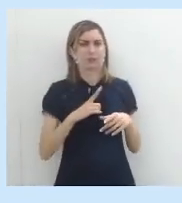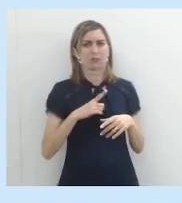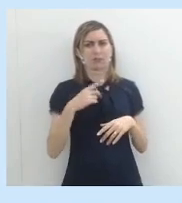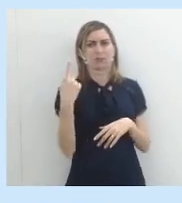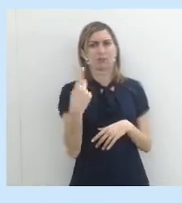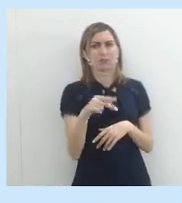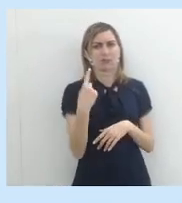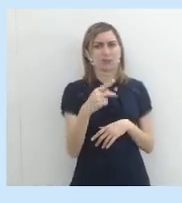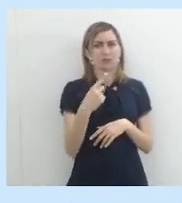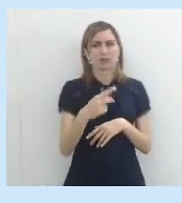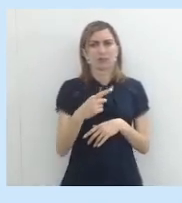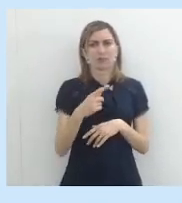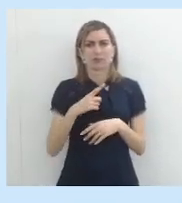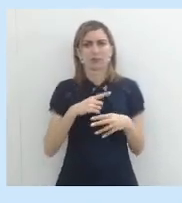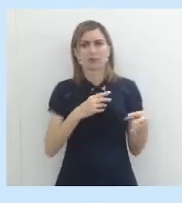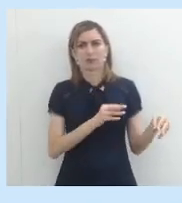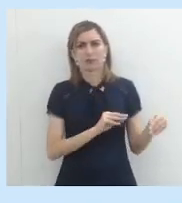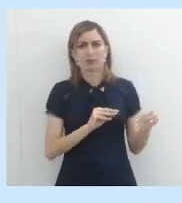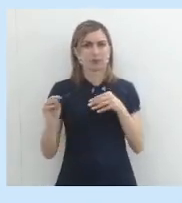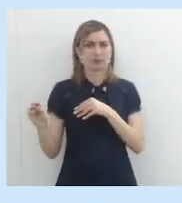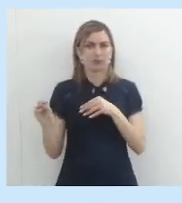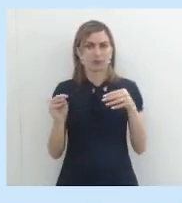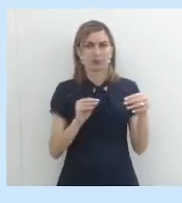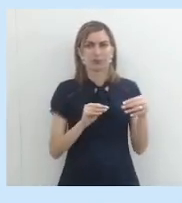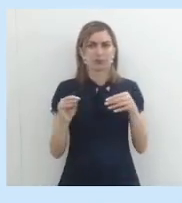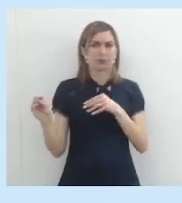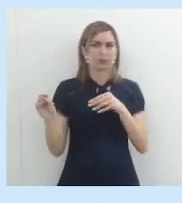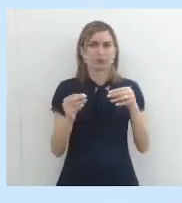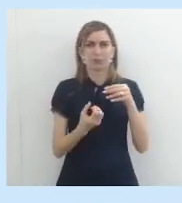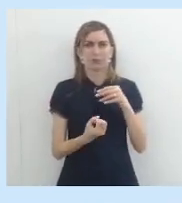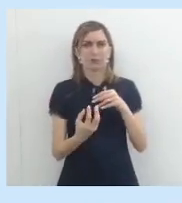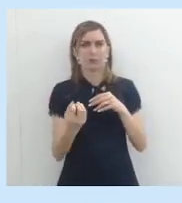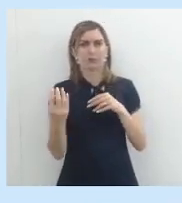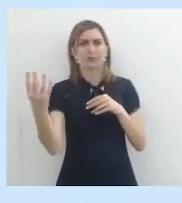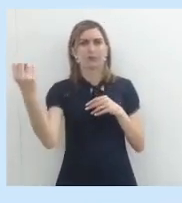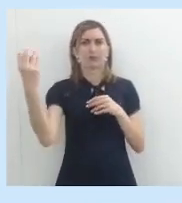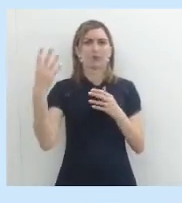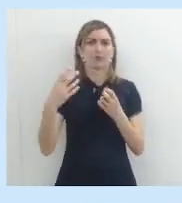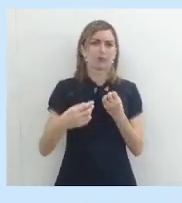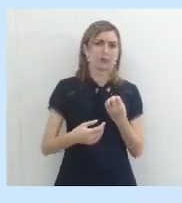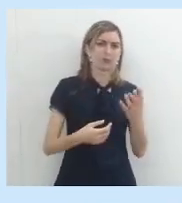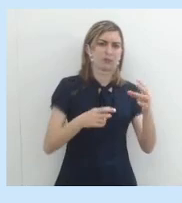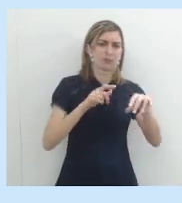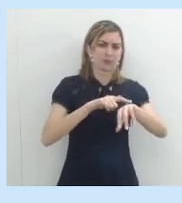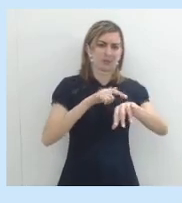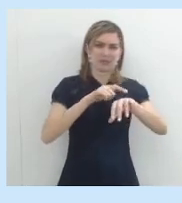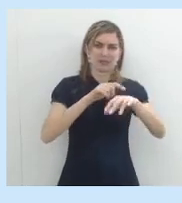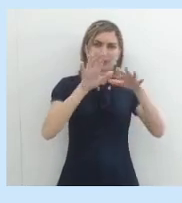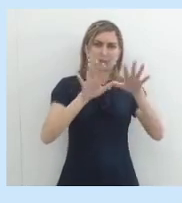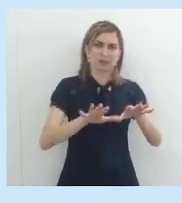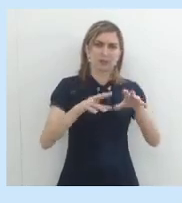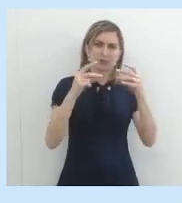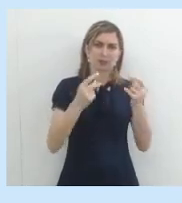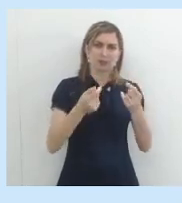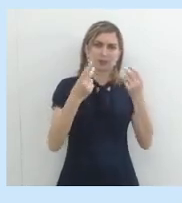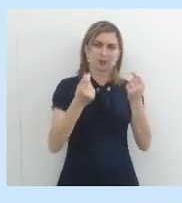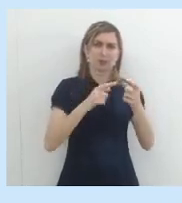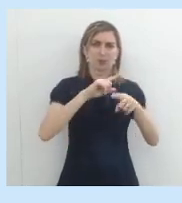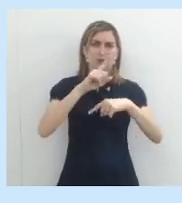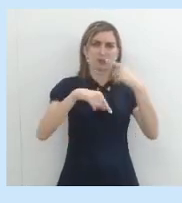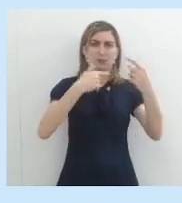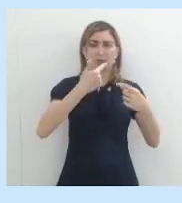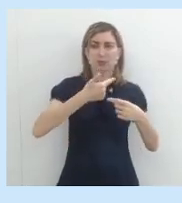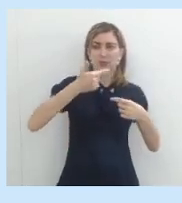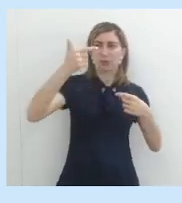são itinerantes, assim, que viajam, que passam um tempo no museu, né, em exposição, um